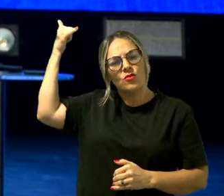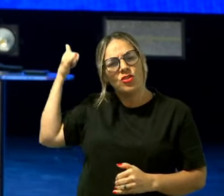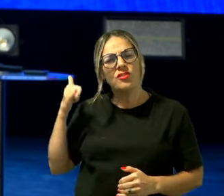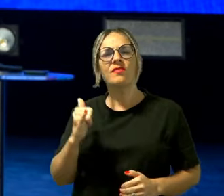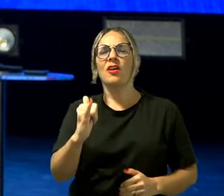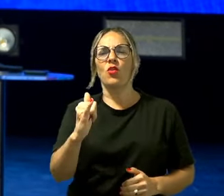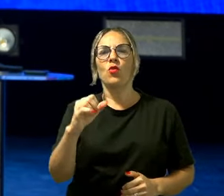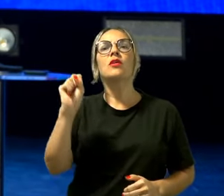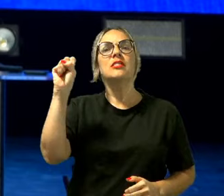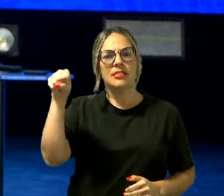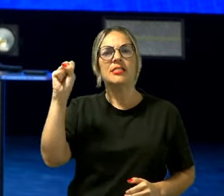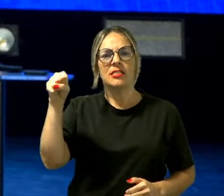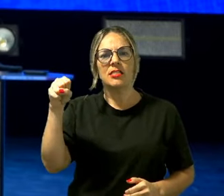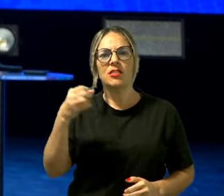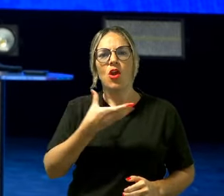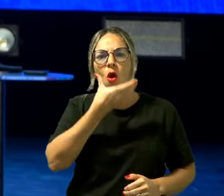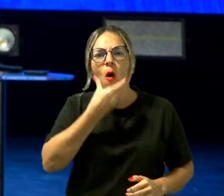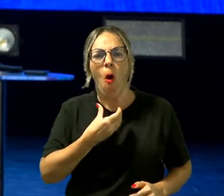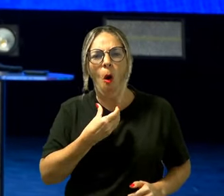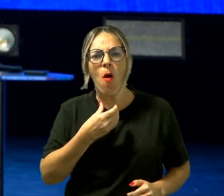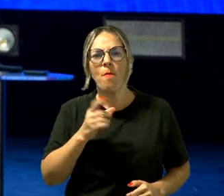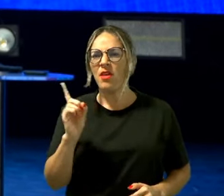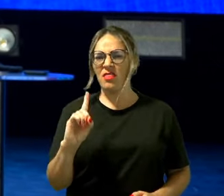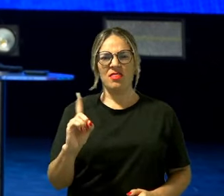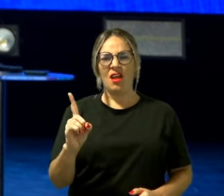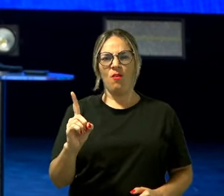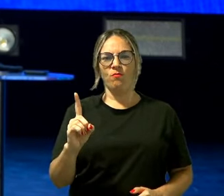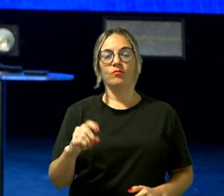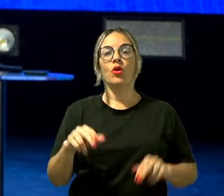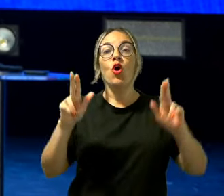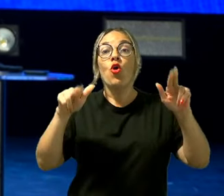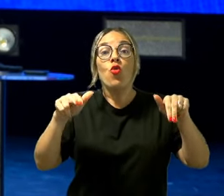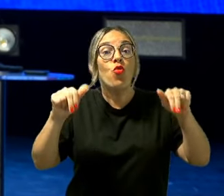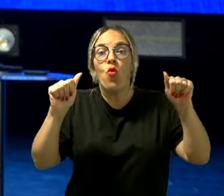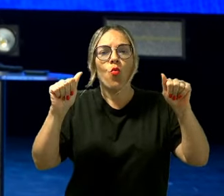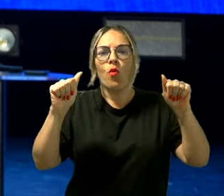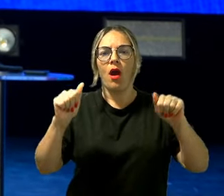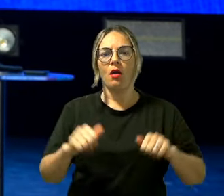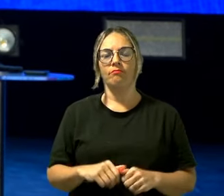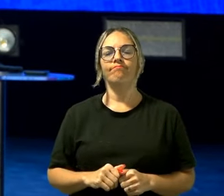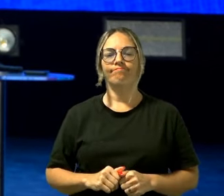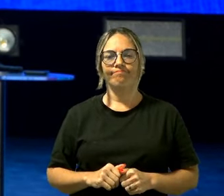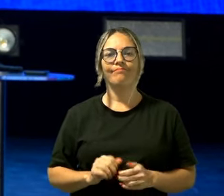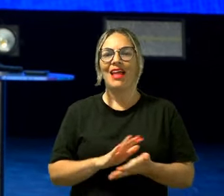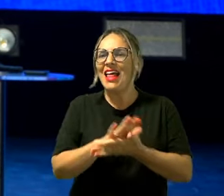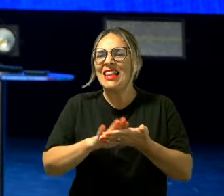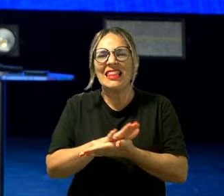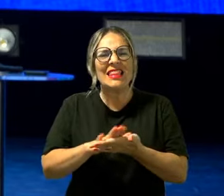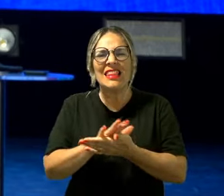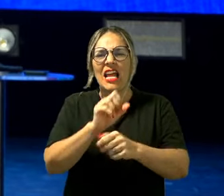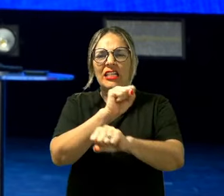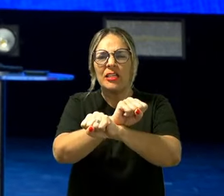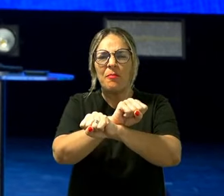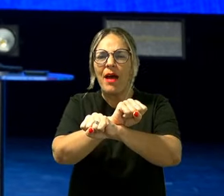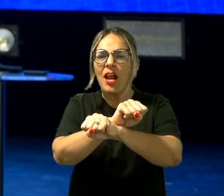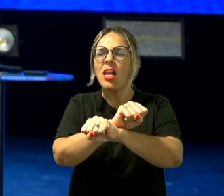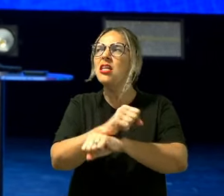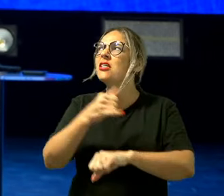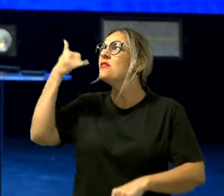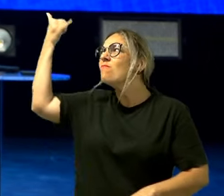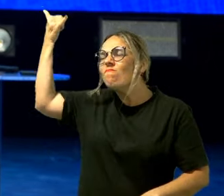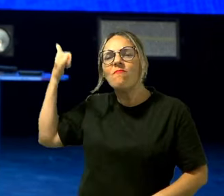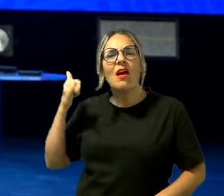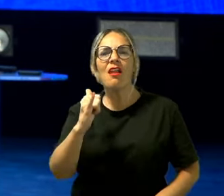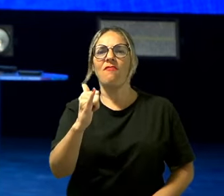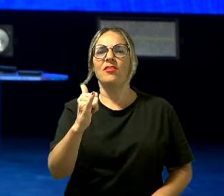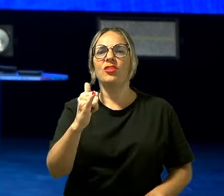falar que não? O que o céu determina, a terra não pode eliminar. Ei, nada vai paralisar a palavra que Deus liberou sobre a sua